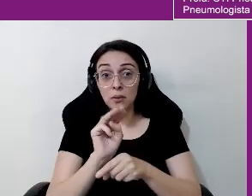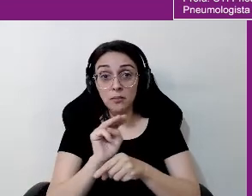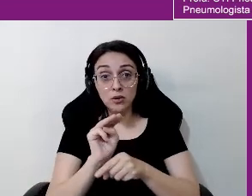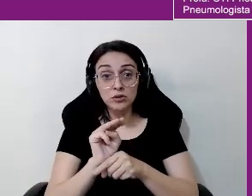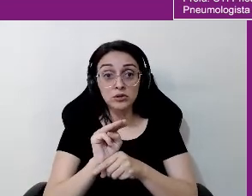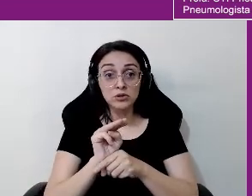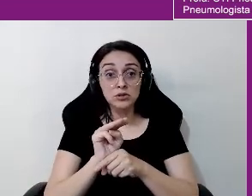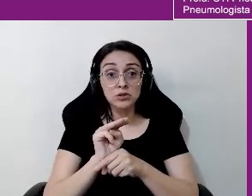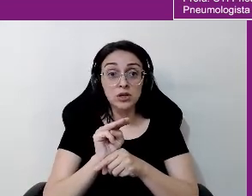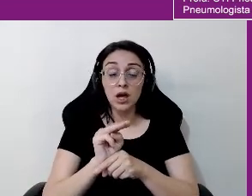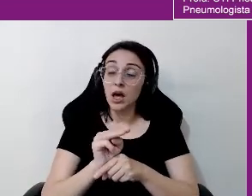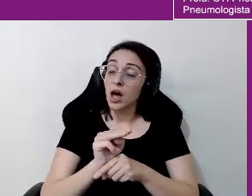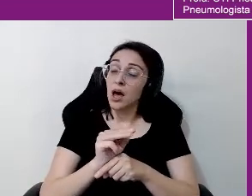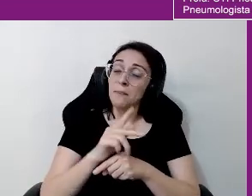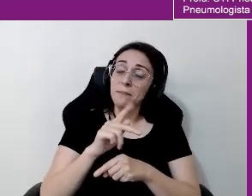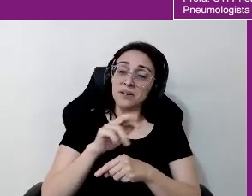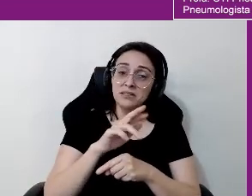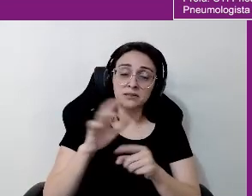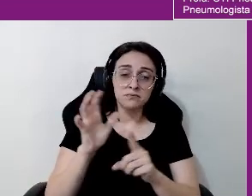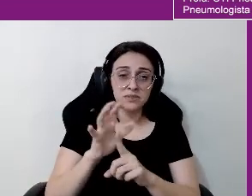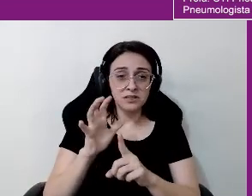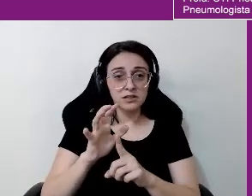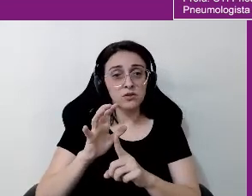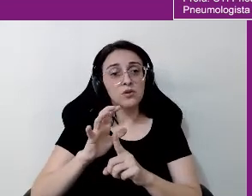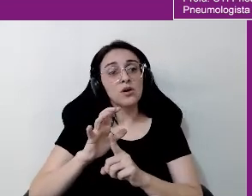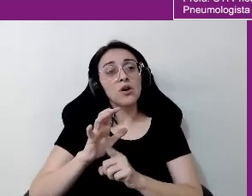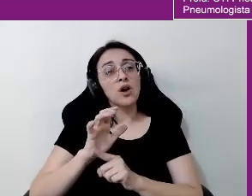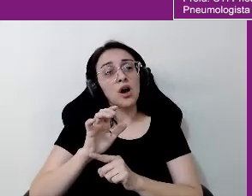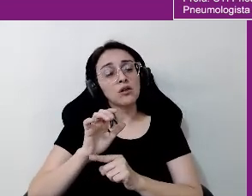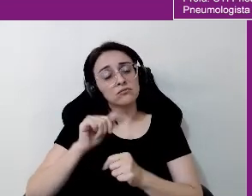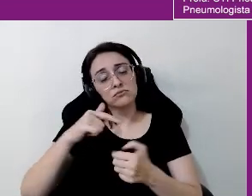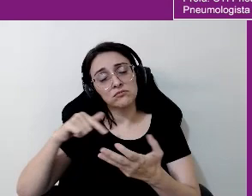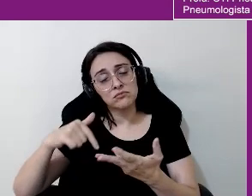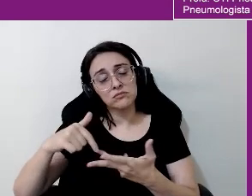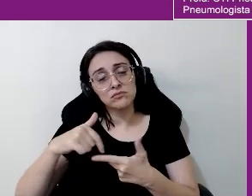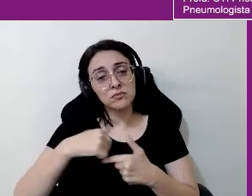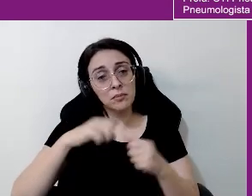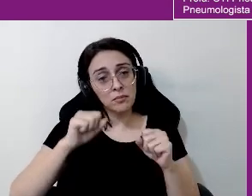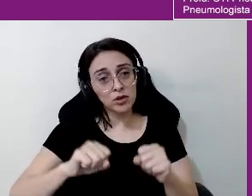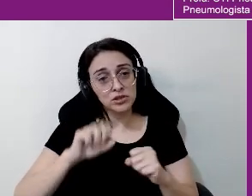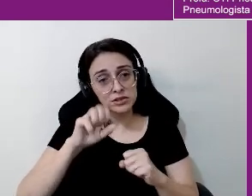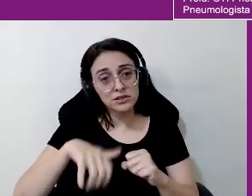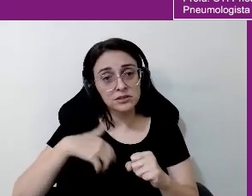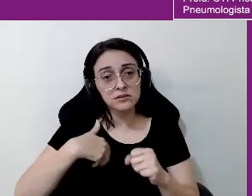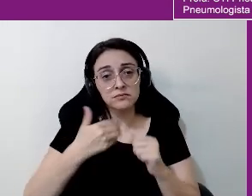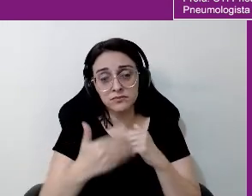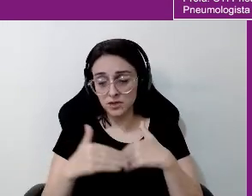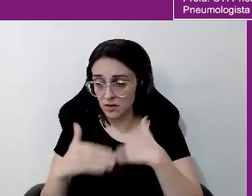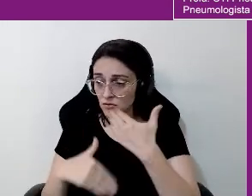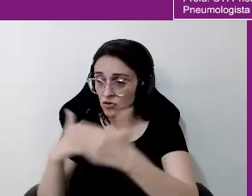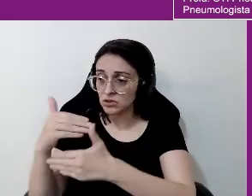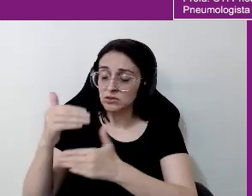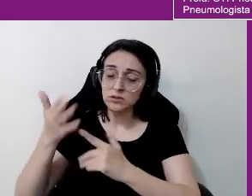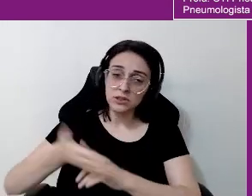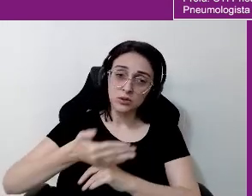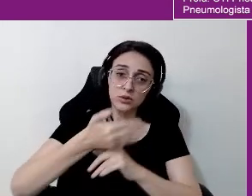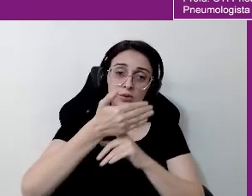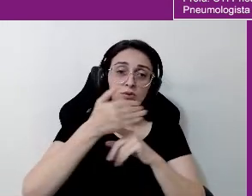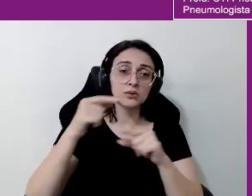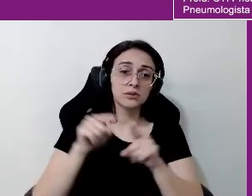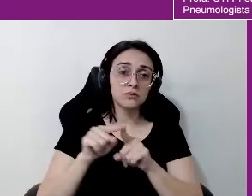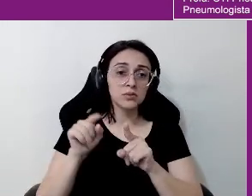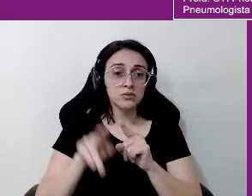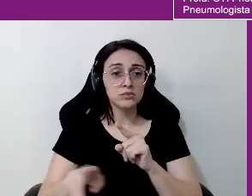pressão esofagiana, né? É impossível. Mas o que a gente pode, sim, através da evolução tecnológica